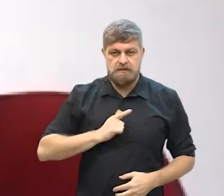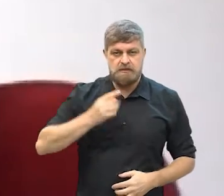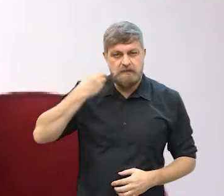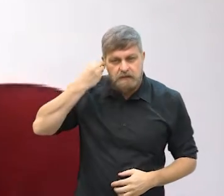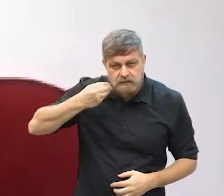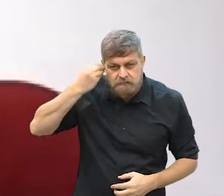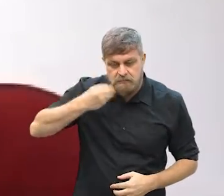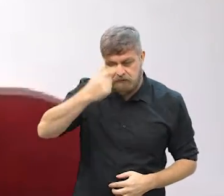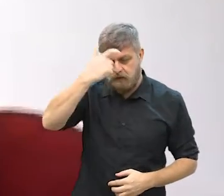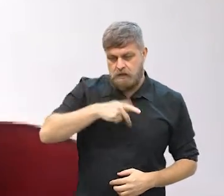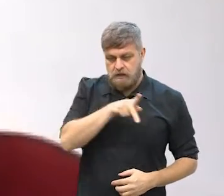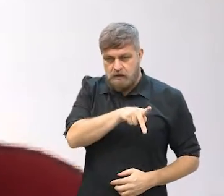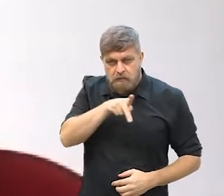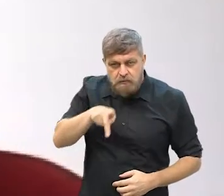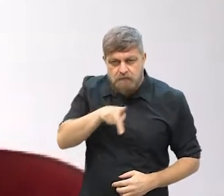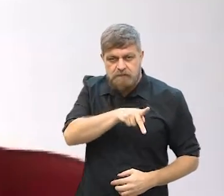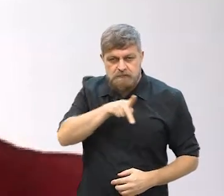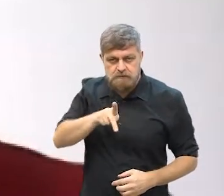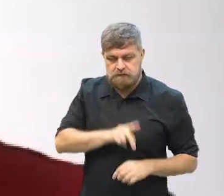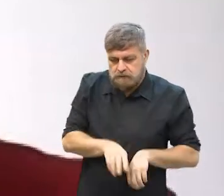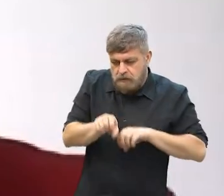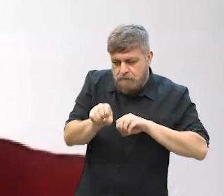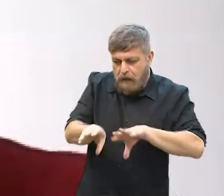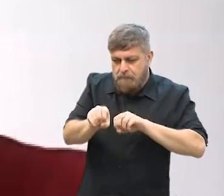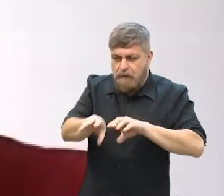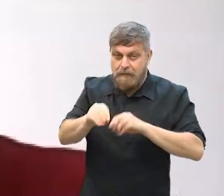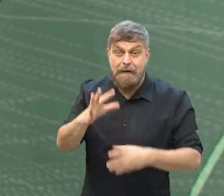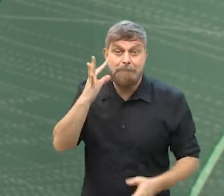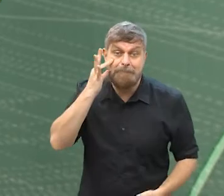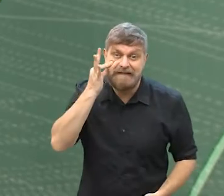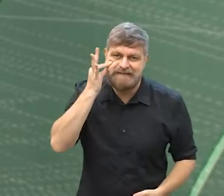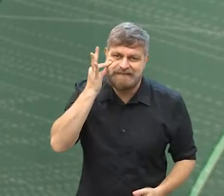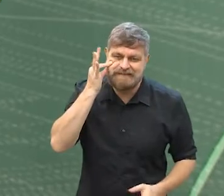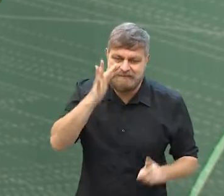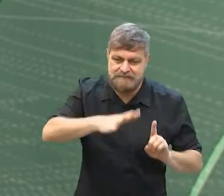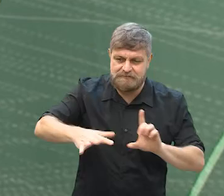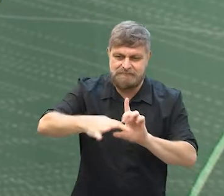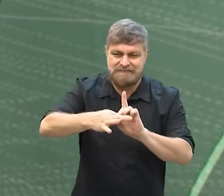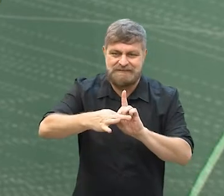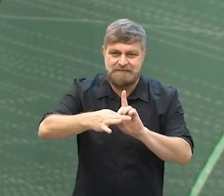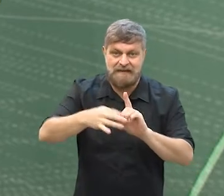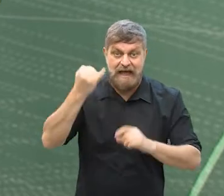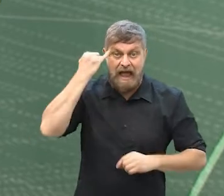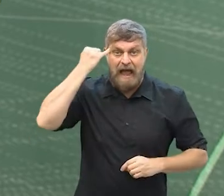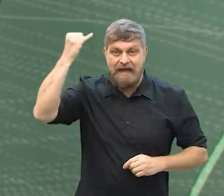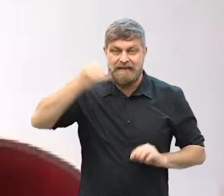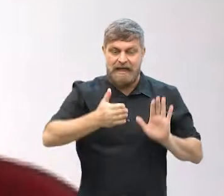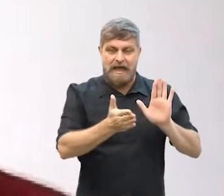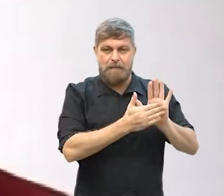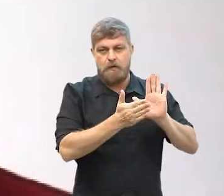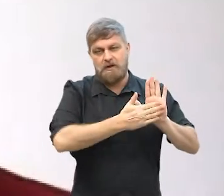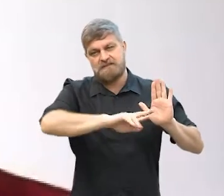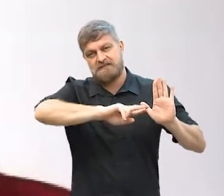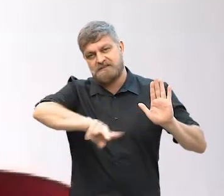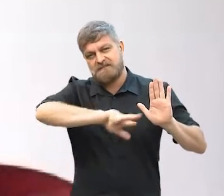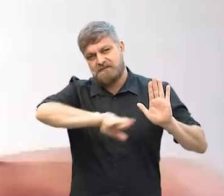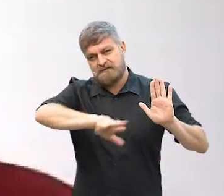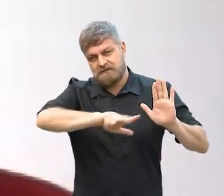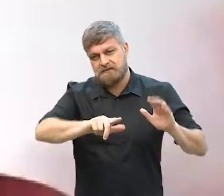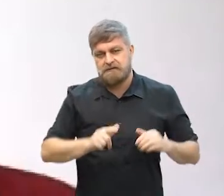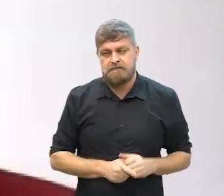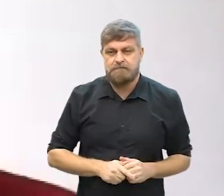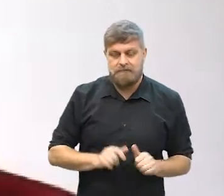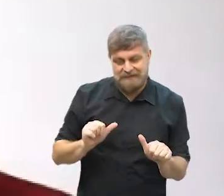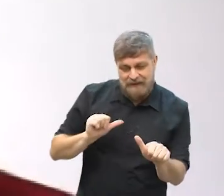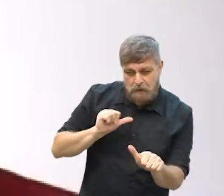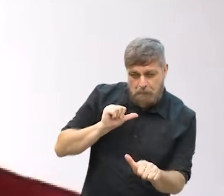alguma experiência como professor em ensino presencial, né, era uma outra ideia, era uma outra proposta, foi